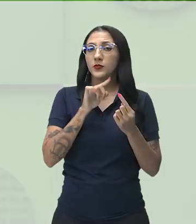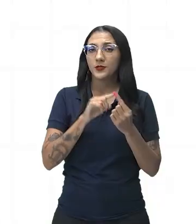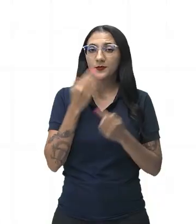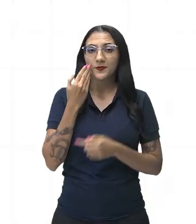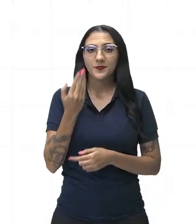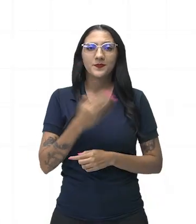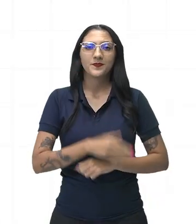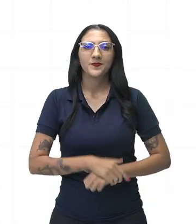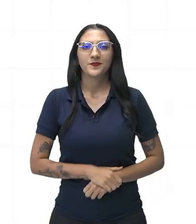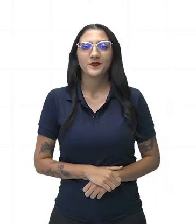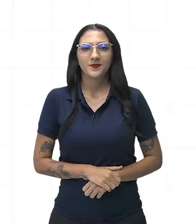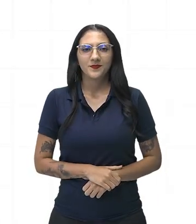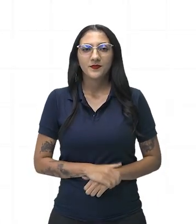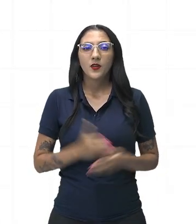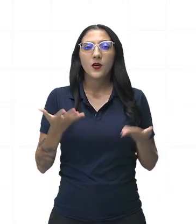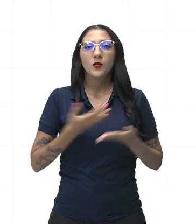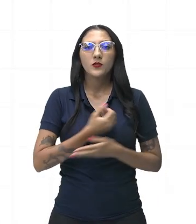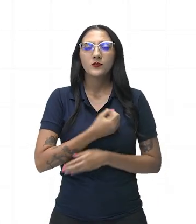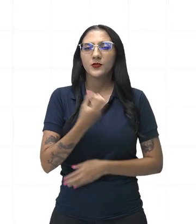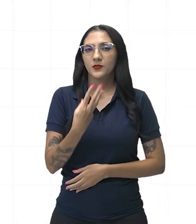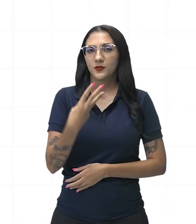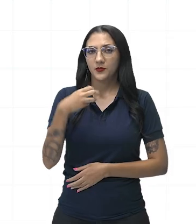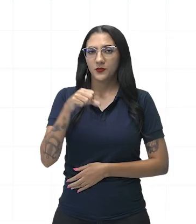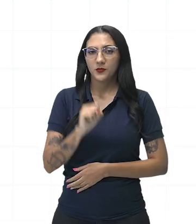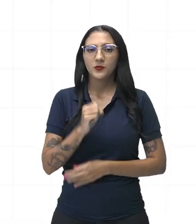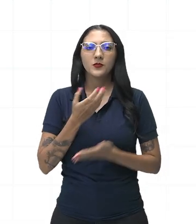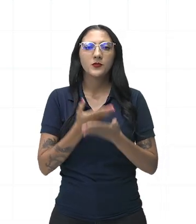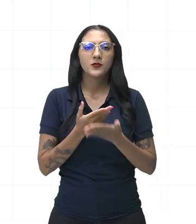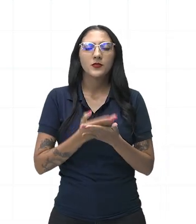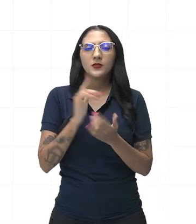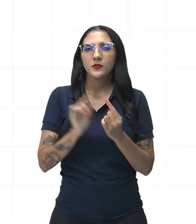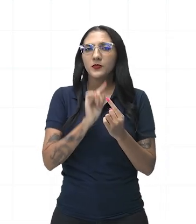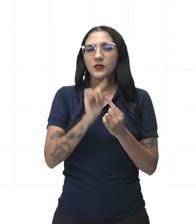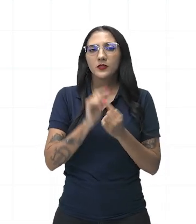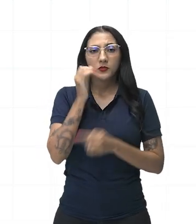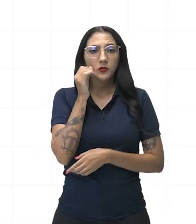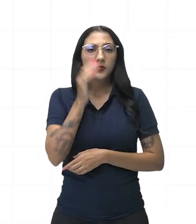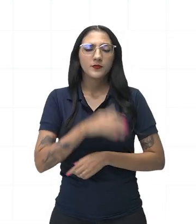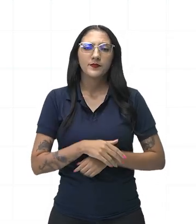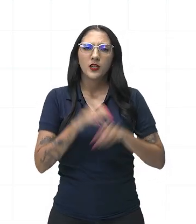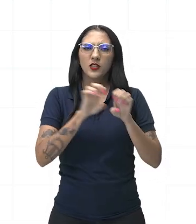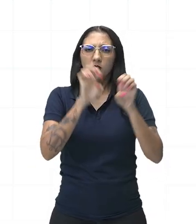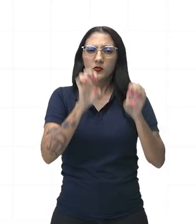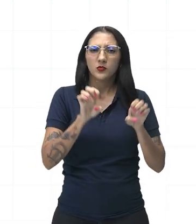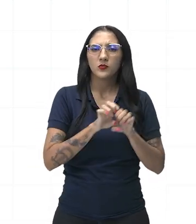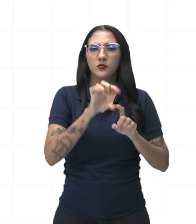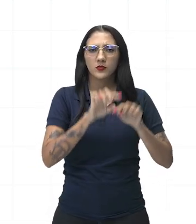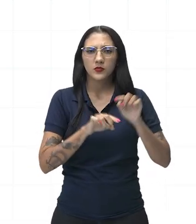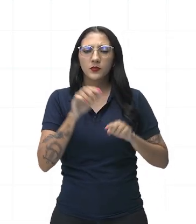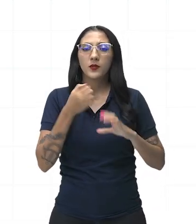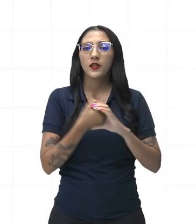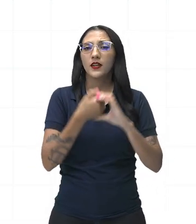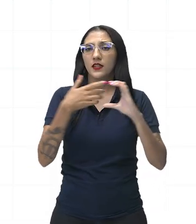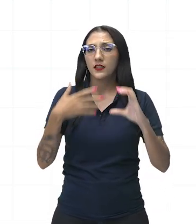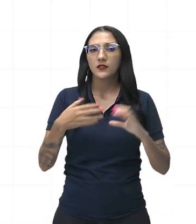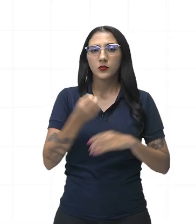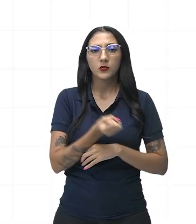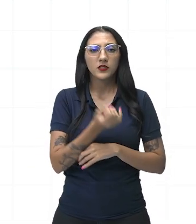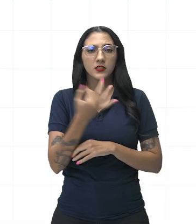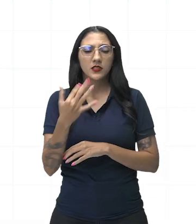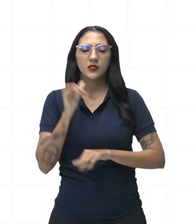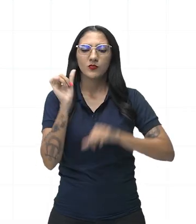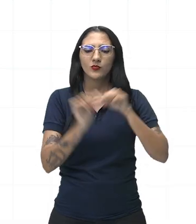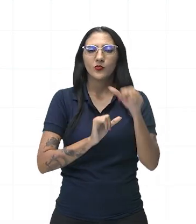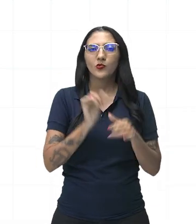hoje. Aula 38, objeto de conhecimento, estrutura da matéria, aspectos quantitativos